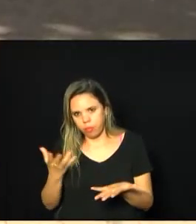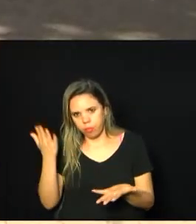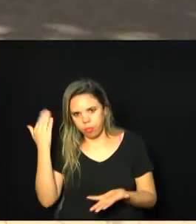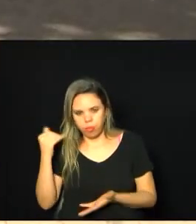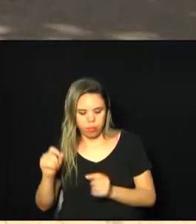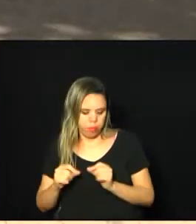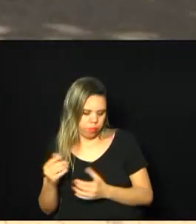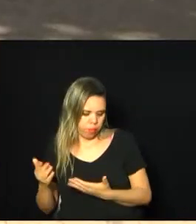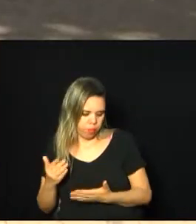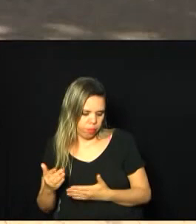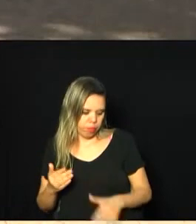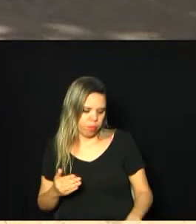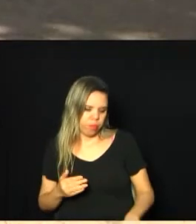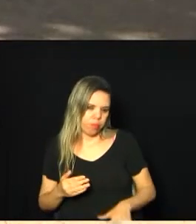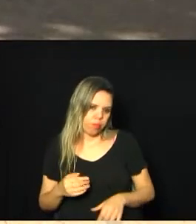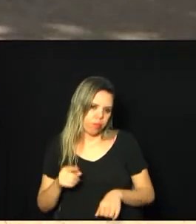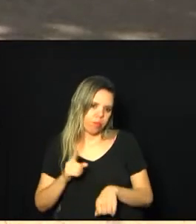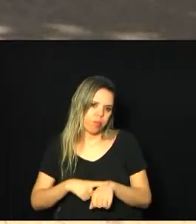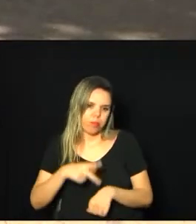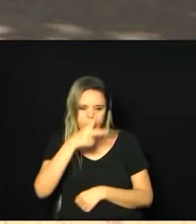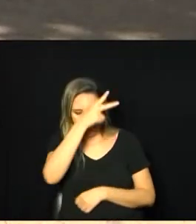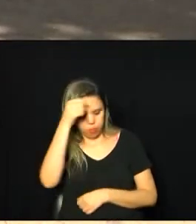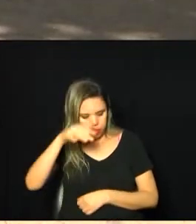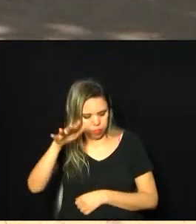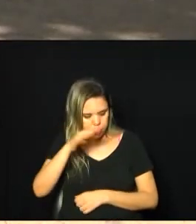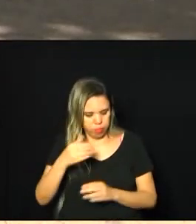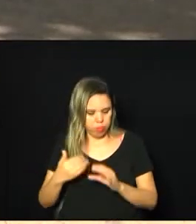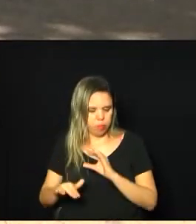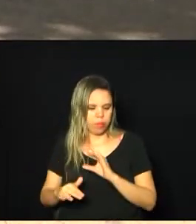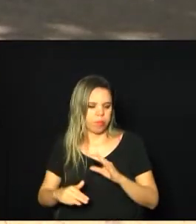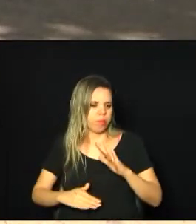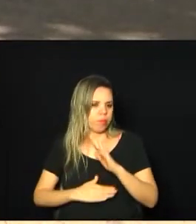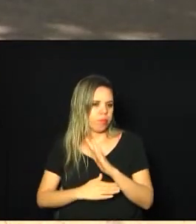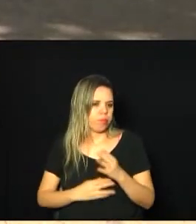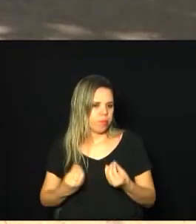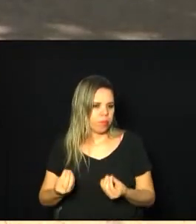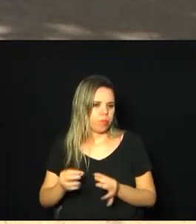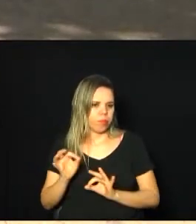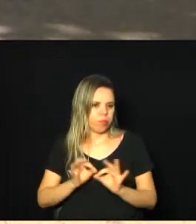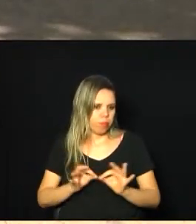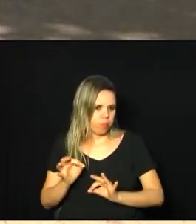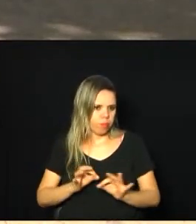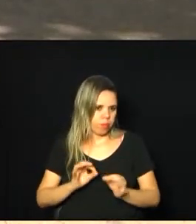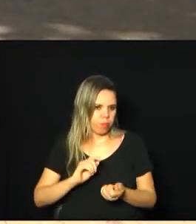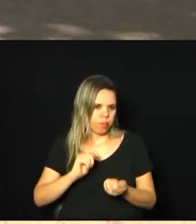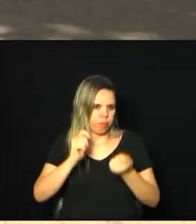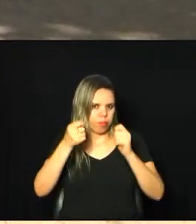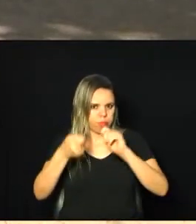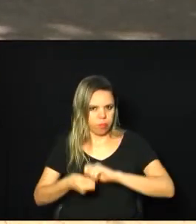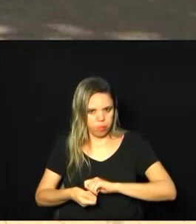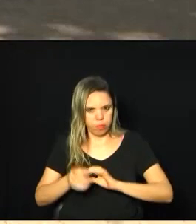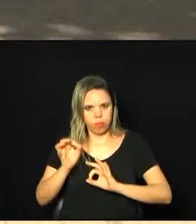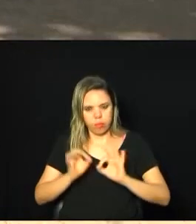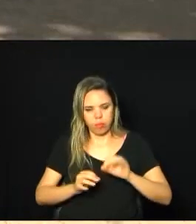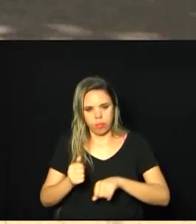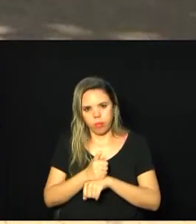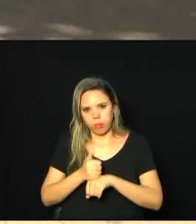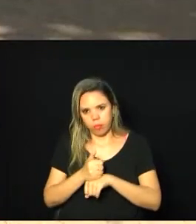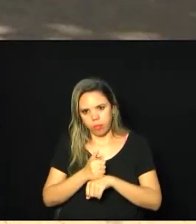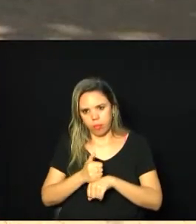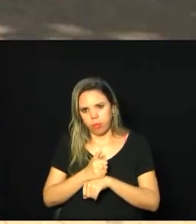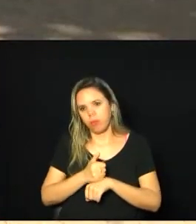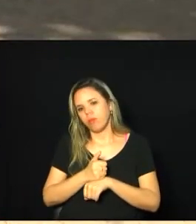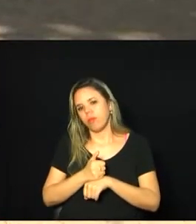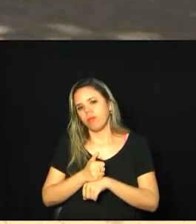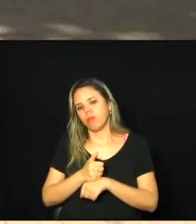saber qual será o prazo em que a Prefeitura vai enviar para a Câmara a regulamentação e adequação do plano de cargos,